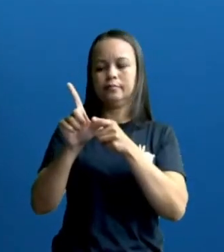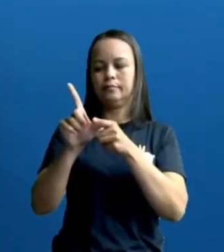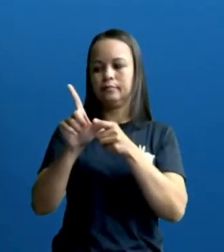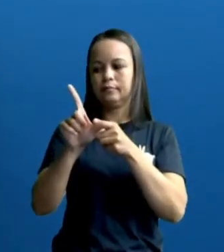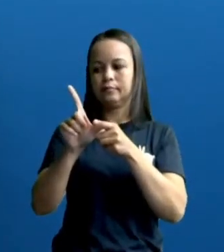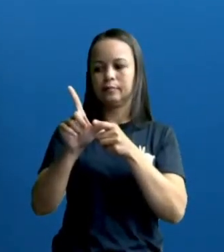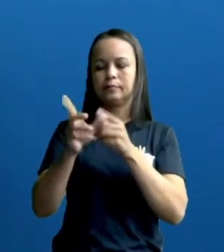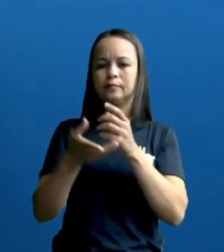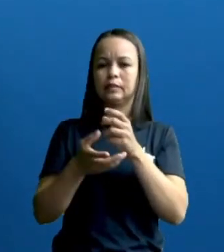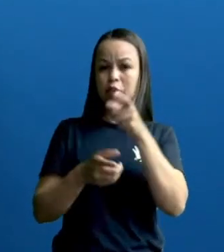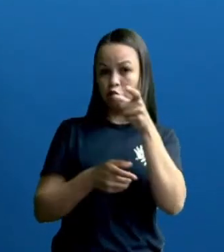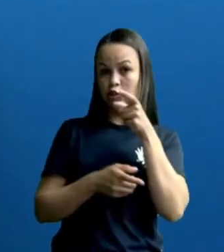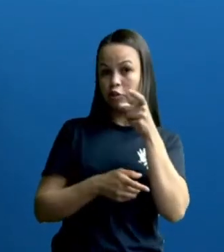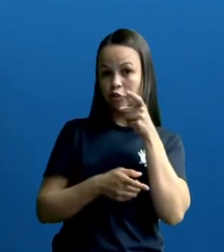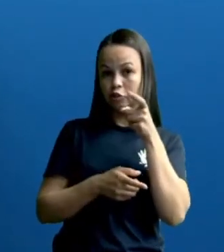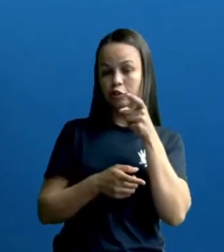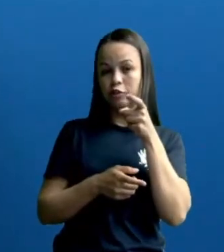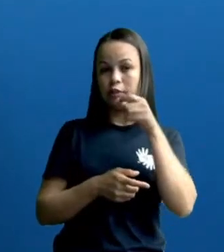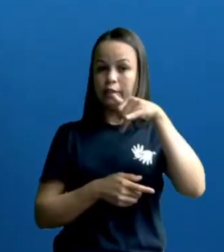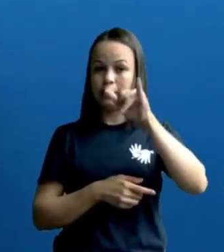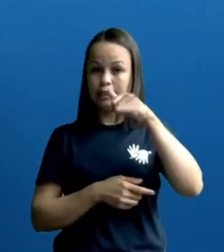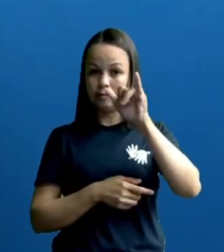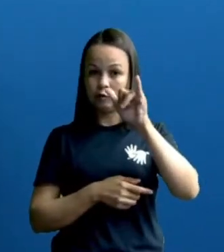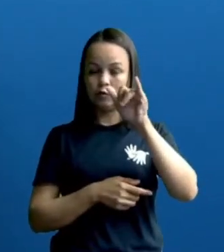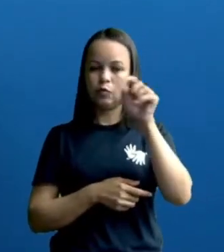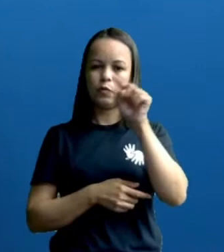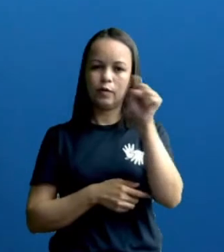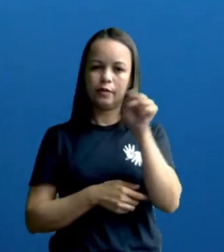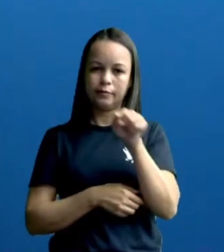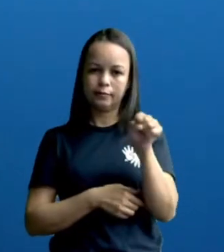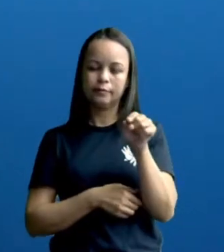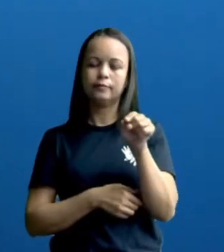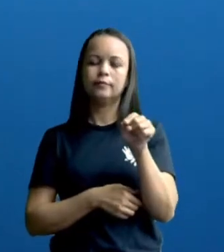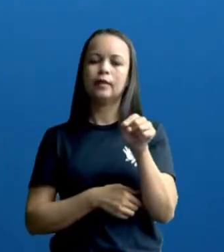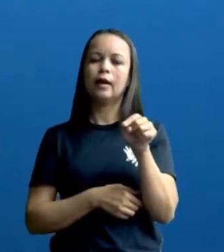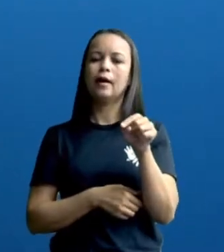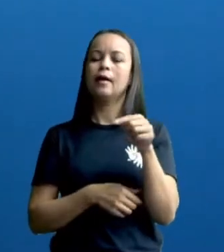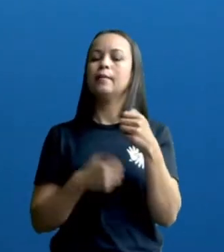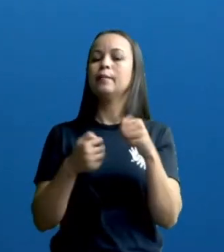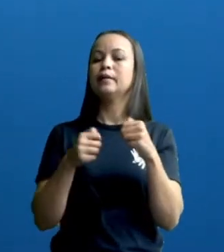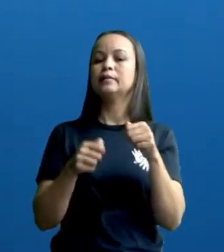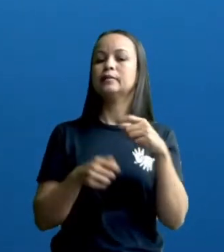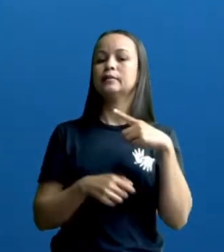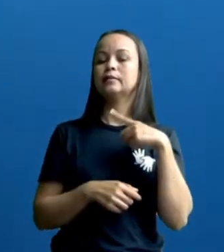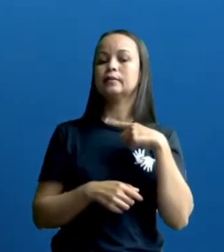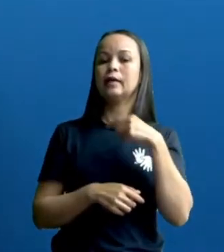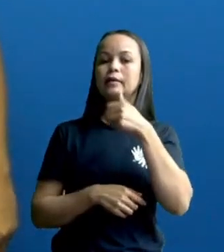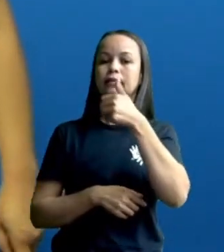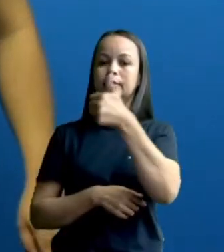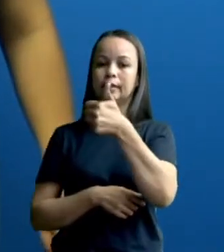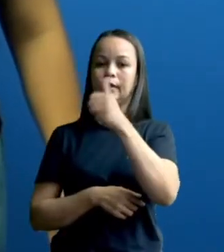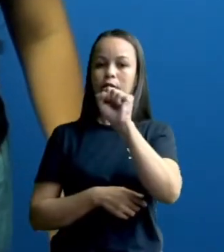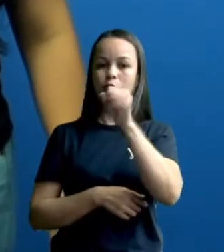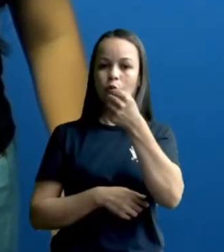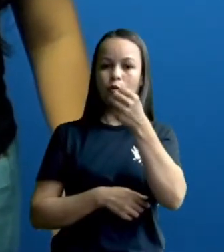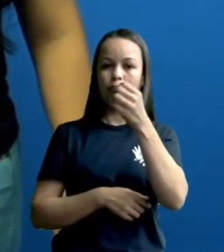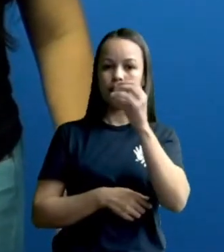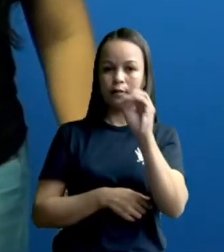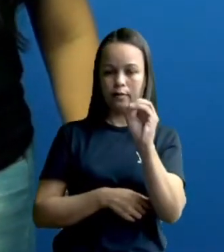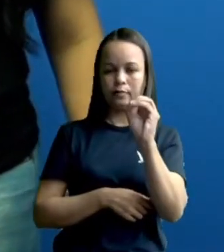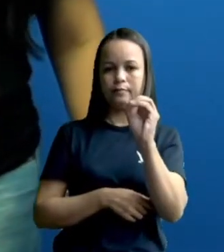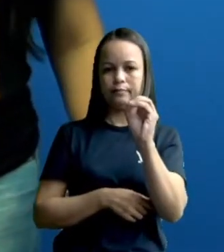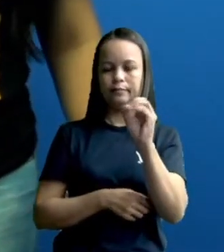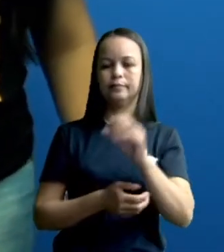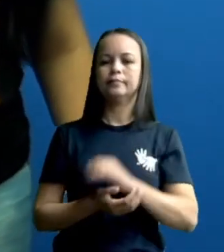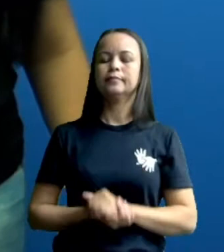caso x, y e z, tem que dar 180 graus,